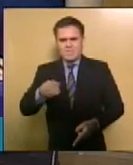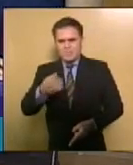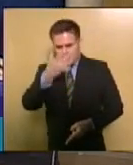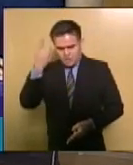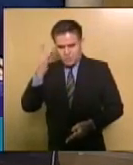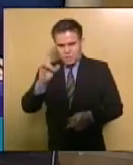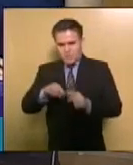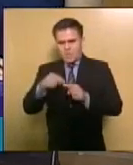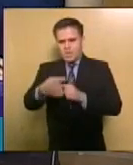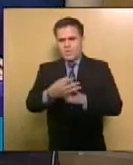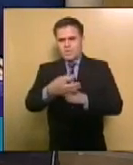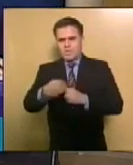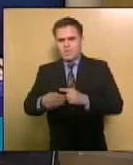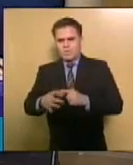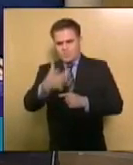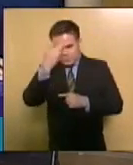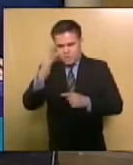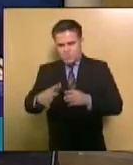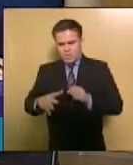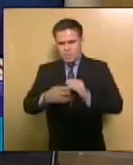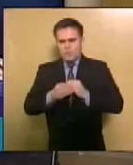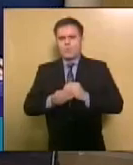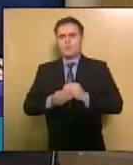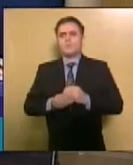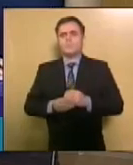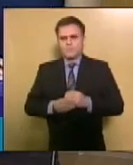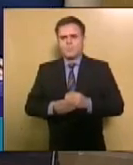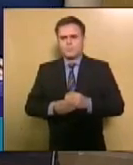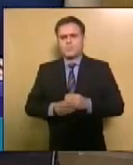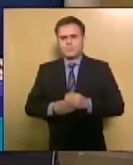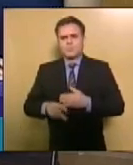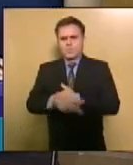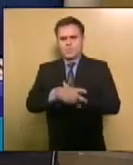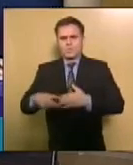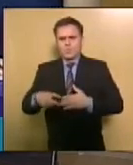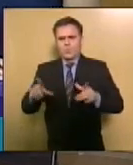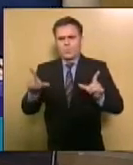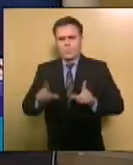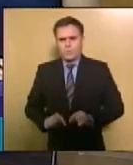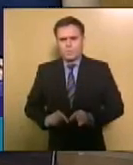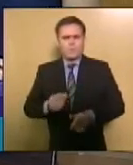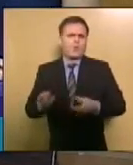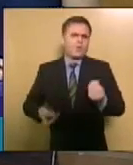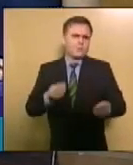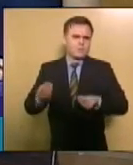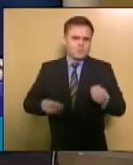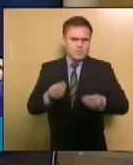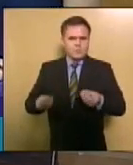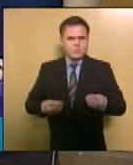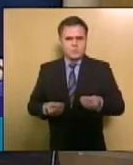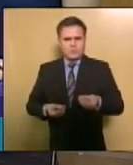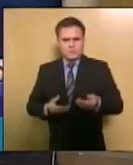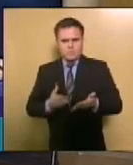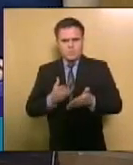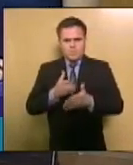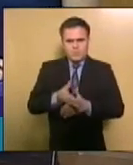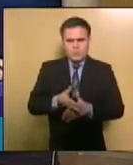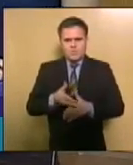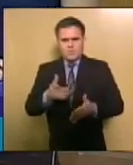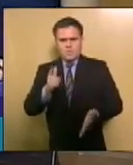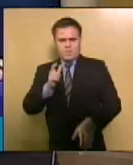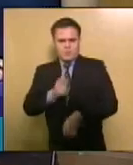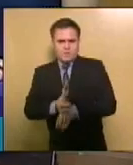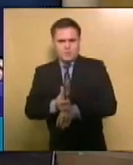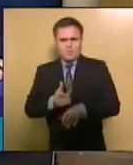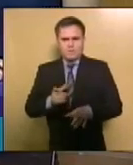prenderam umas 30 pessoas e a taxa de crime caiu eh de uma hora para outra caiu como na base da truculência da arma do